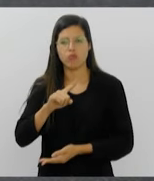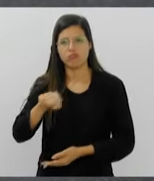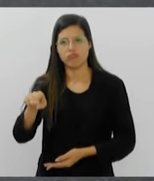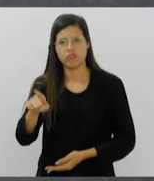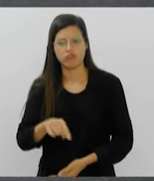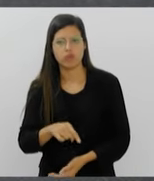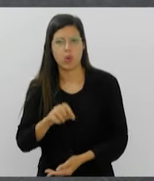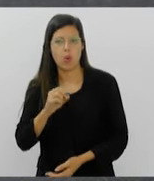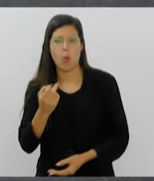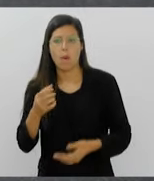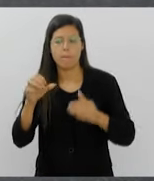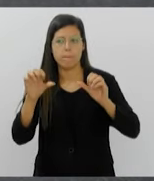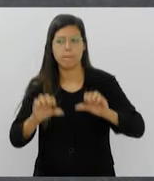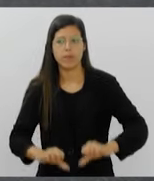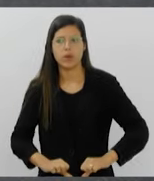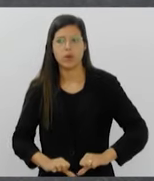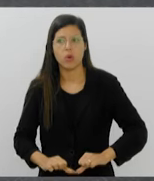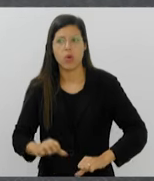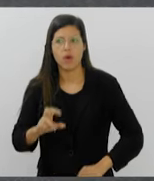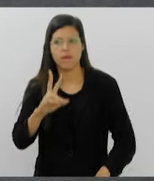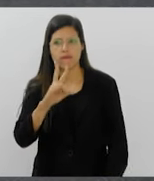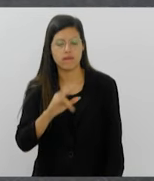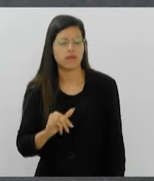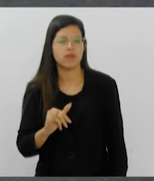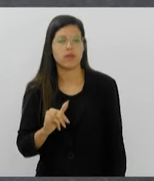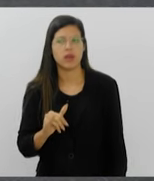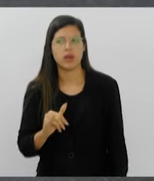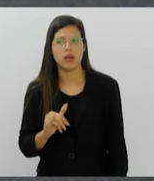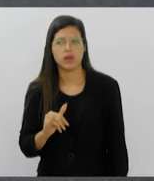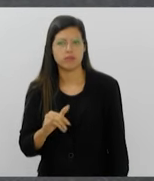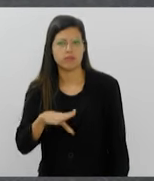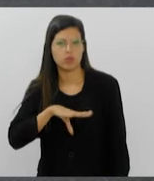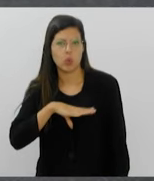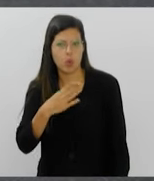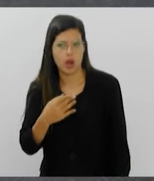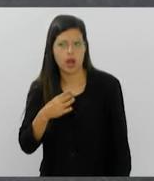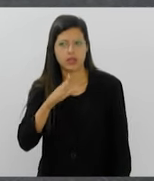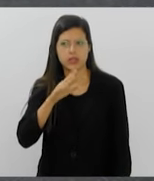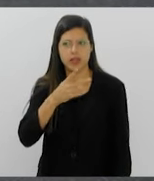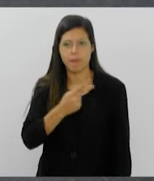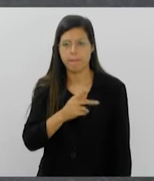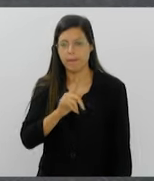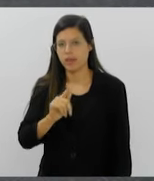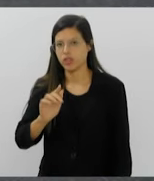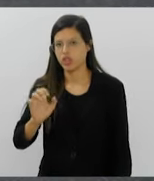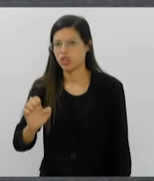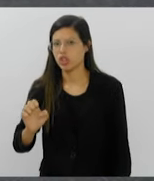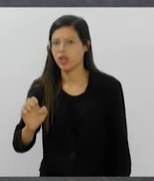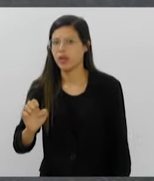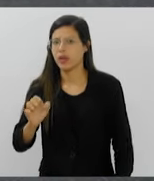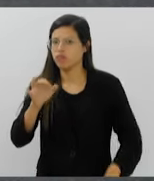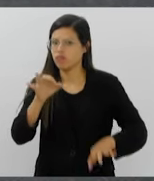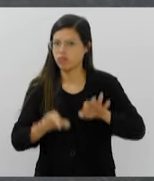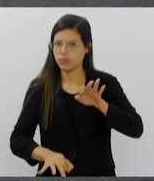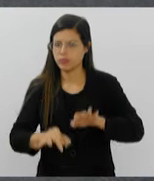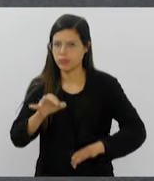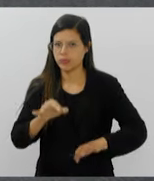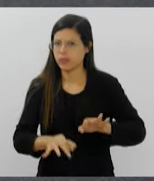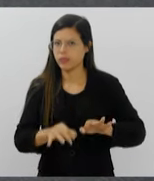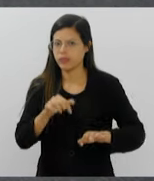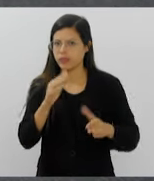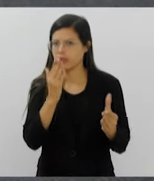ainda, se ele vai ousar, através da PGE, judicializar a lei